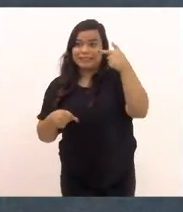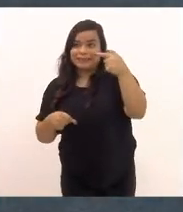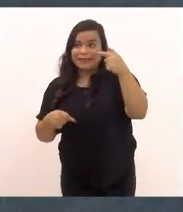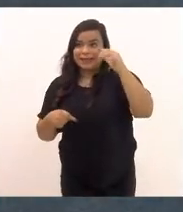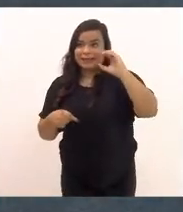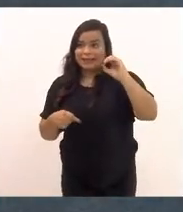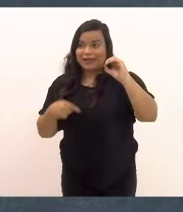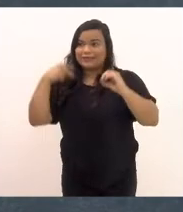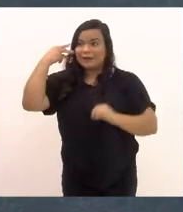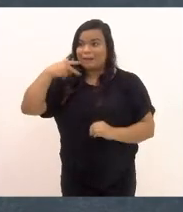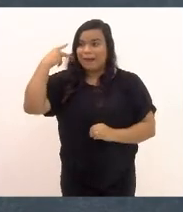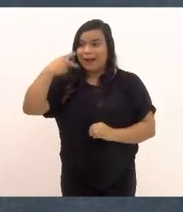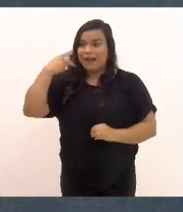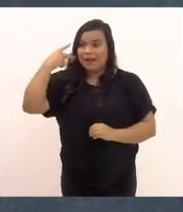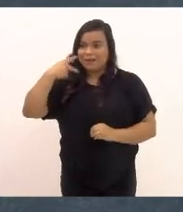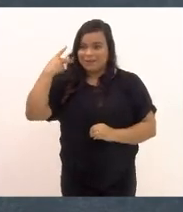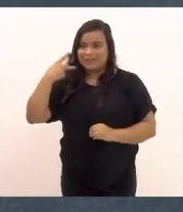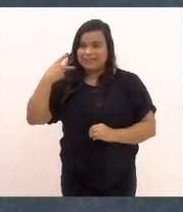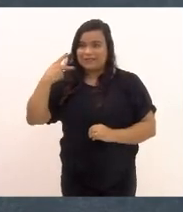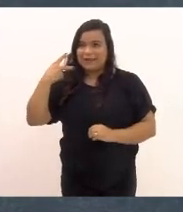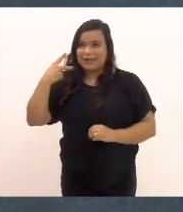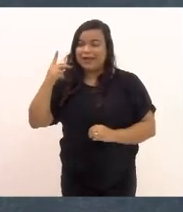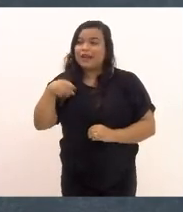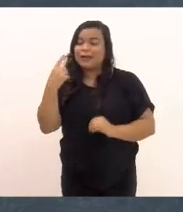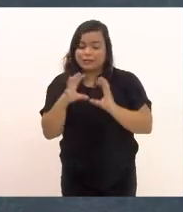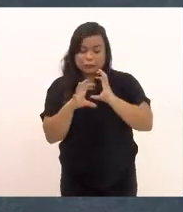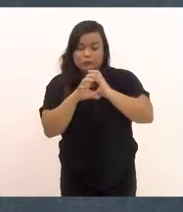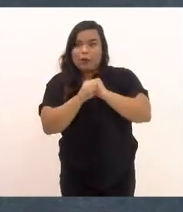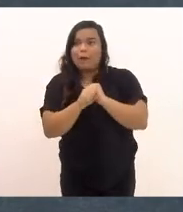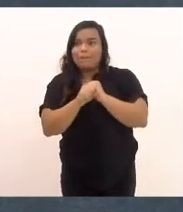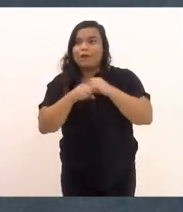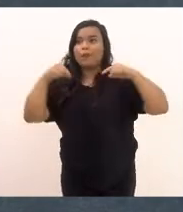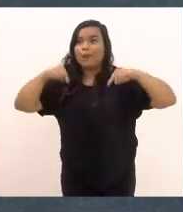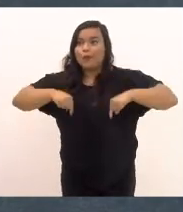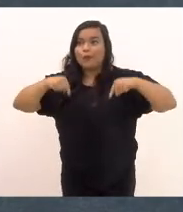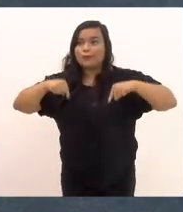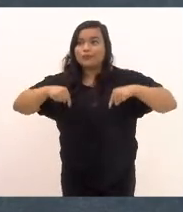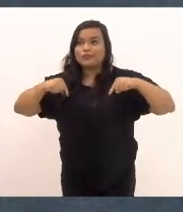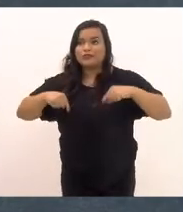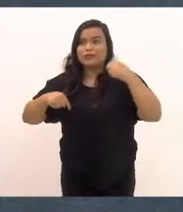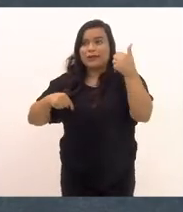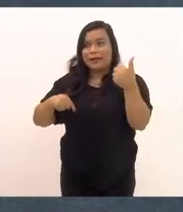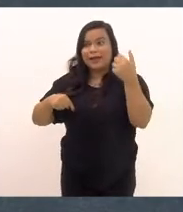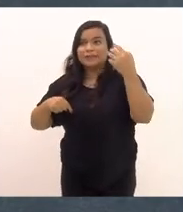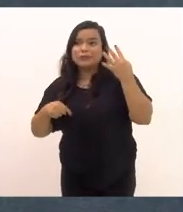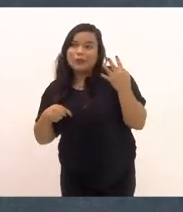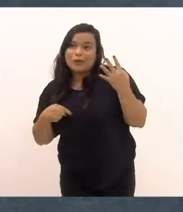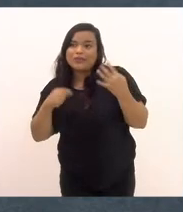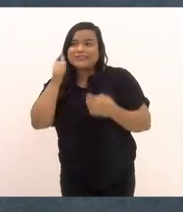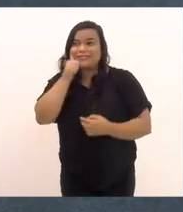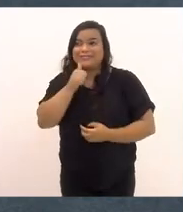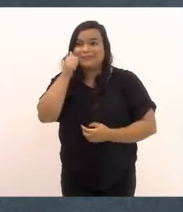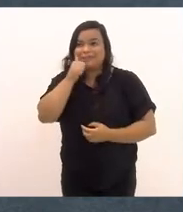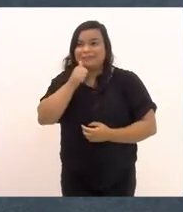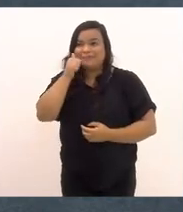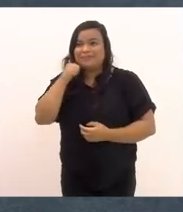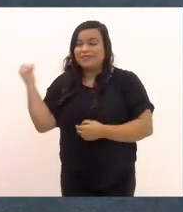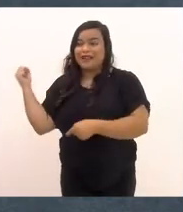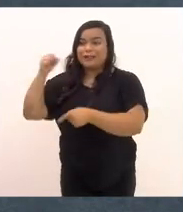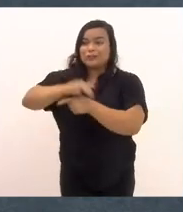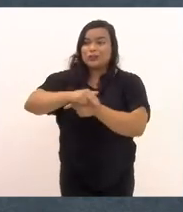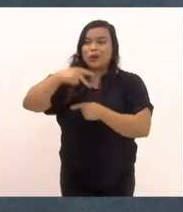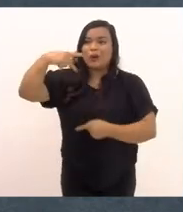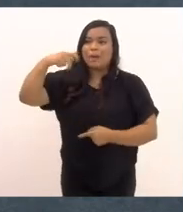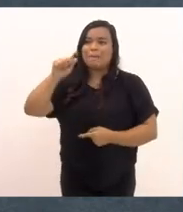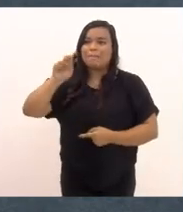parlamentares que atuam nessa Assembleia, somos apenas hoje 14, né, com a entrada da nobre deputada